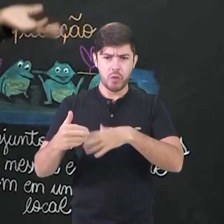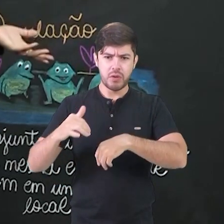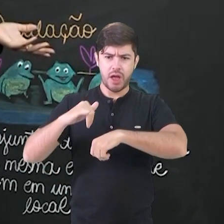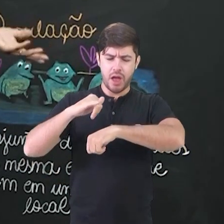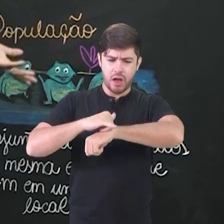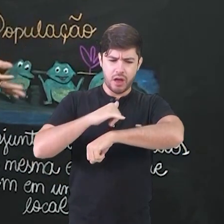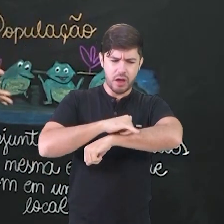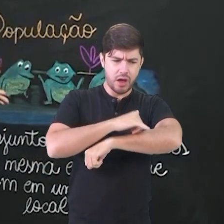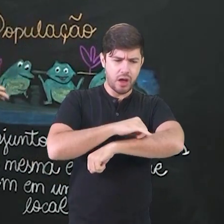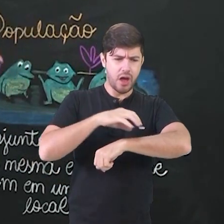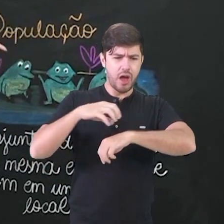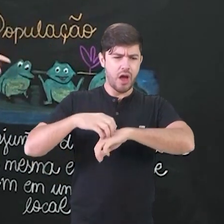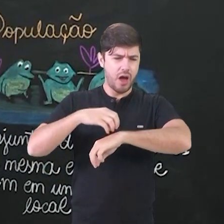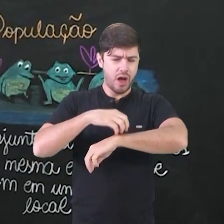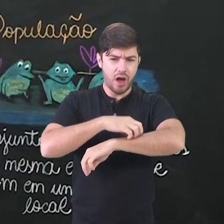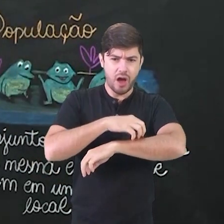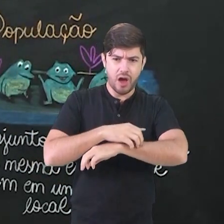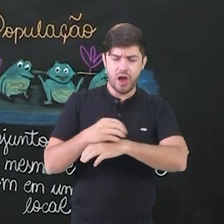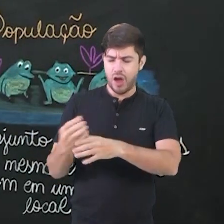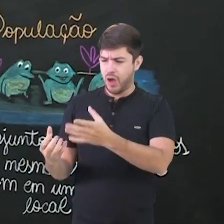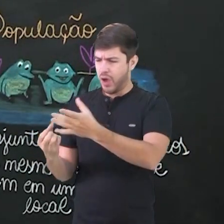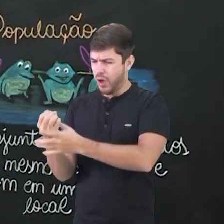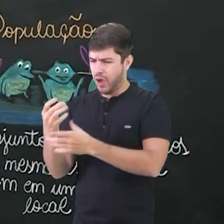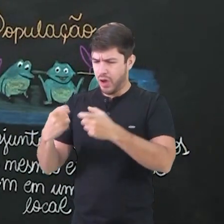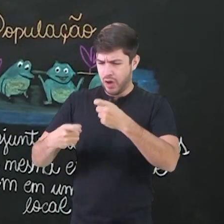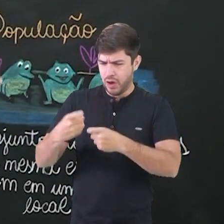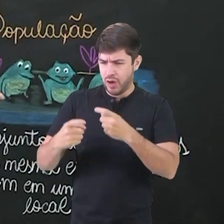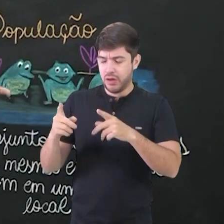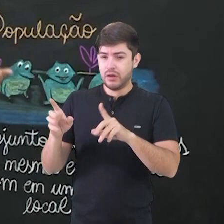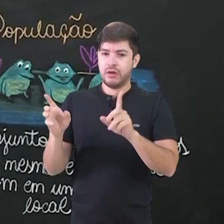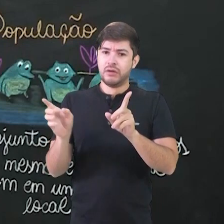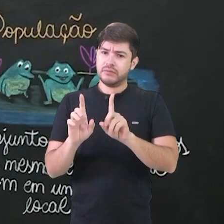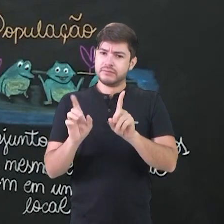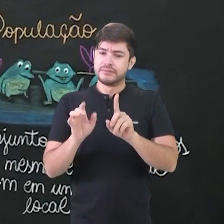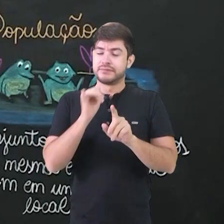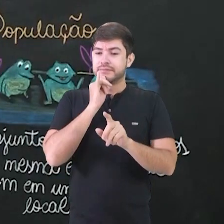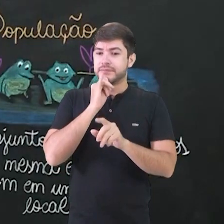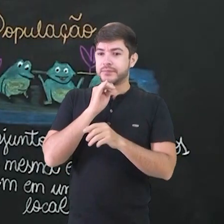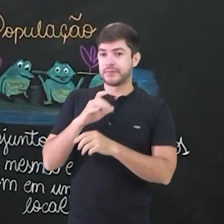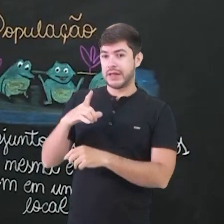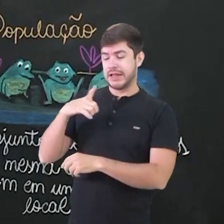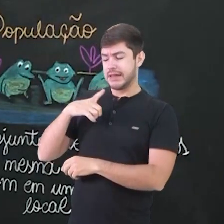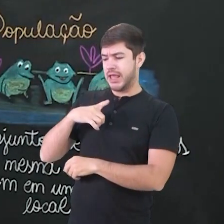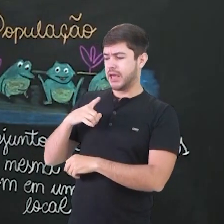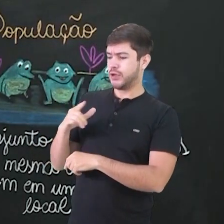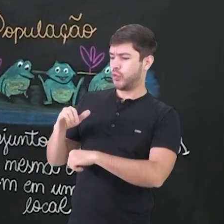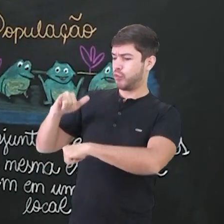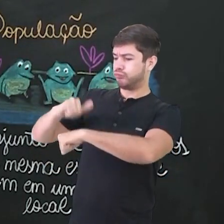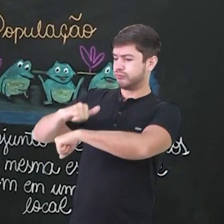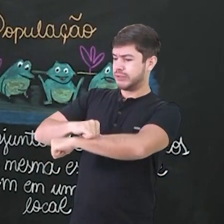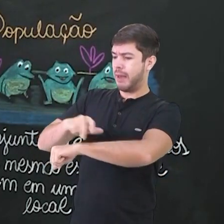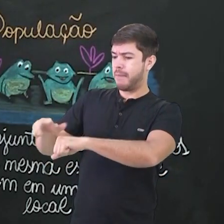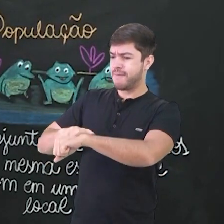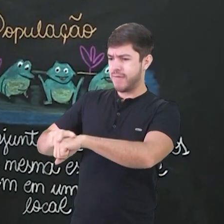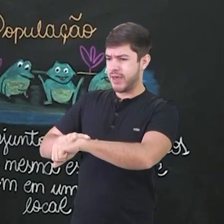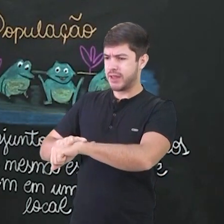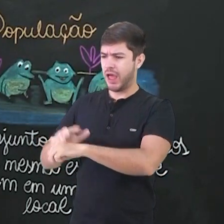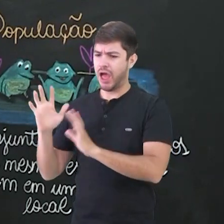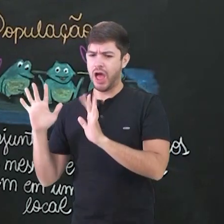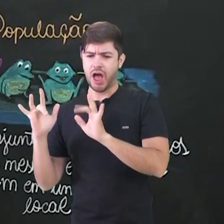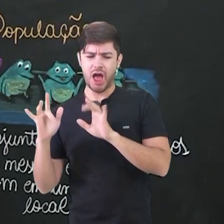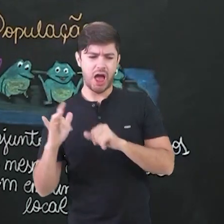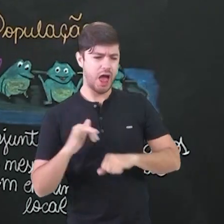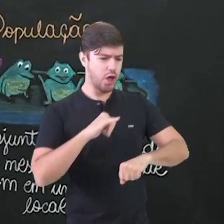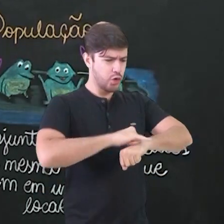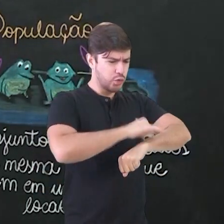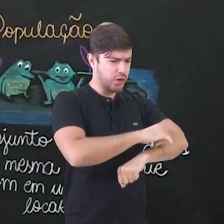reproduz com qualquer anfíbio? Não, eu tenho um sapo verde, ele vai se reproduzir, um sapo verde da Indonésia, ele vai se reproduzir